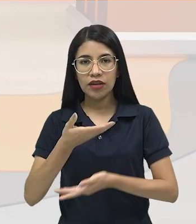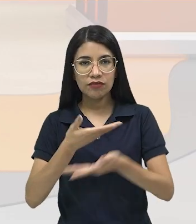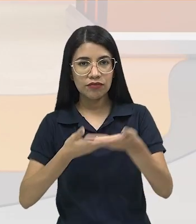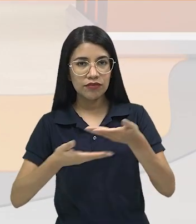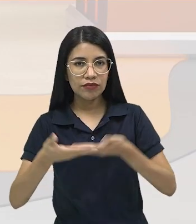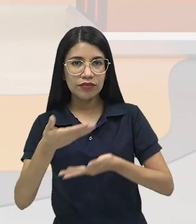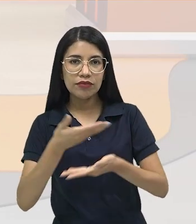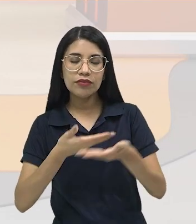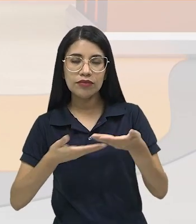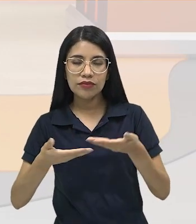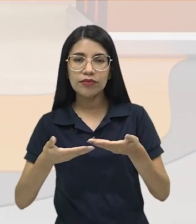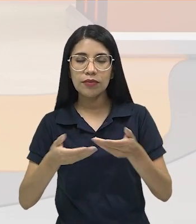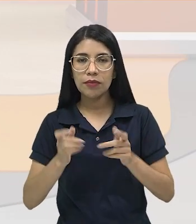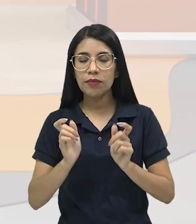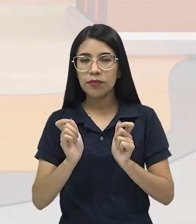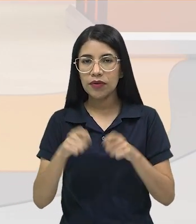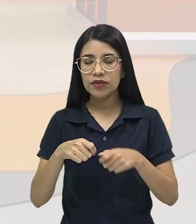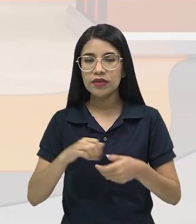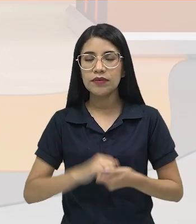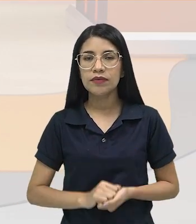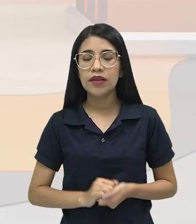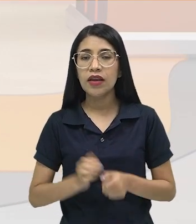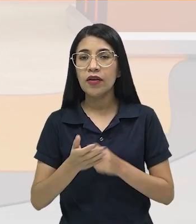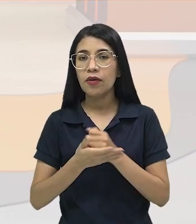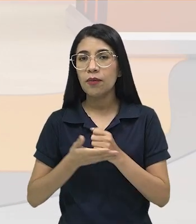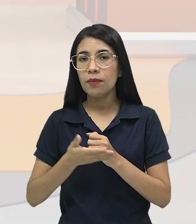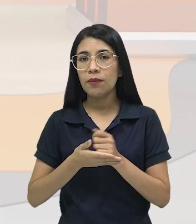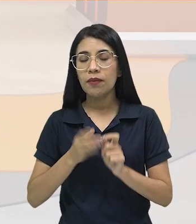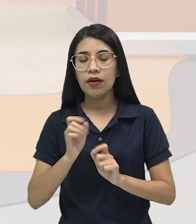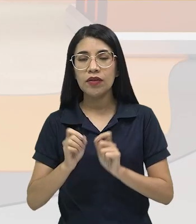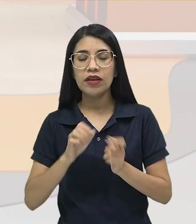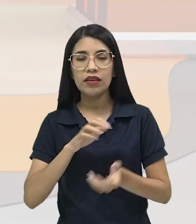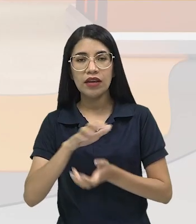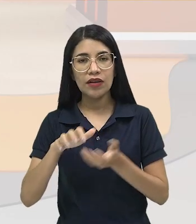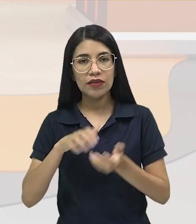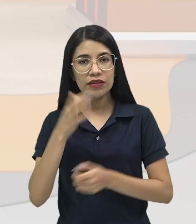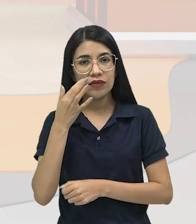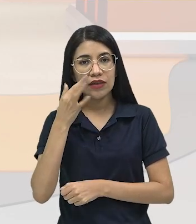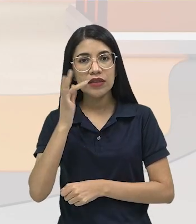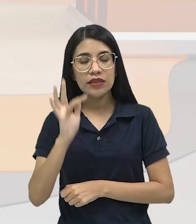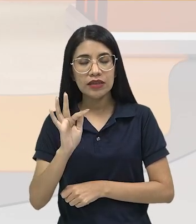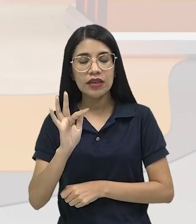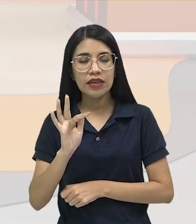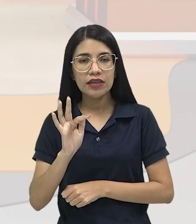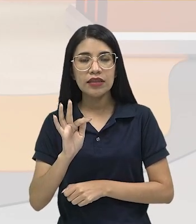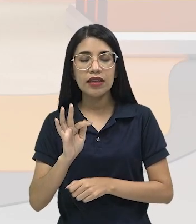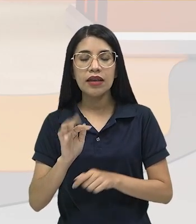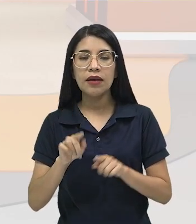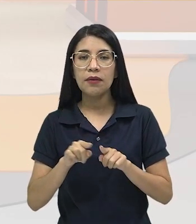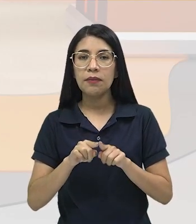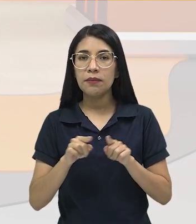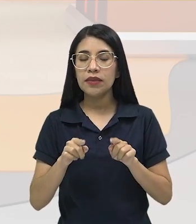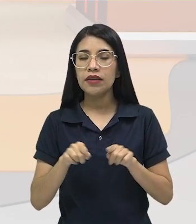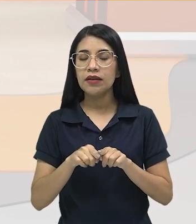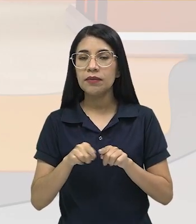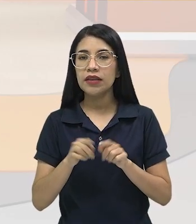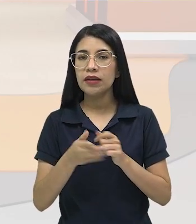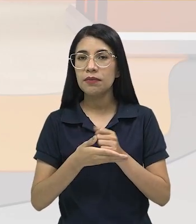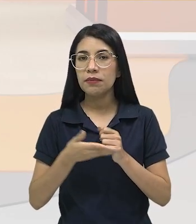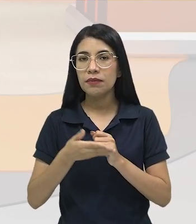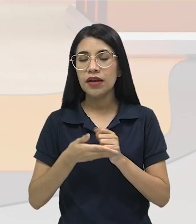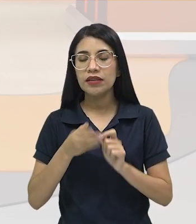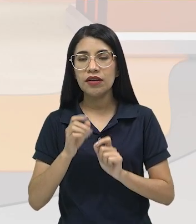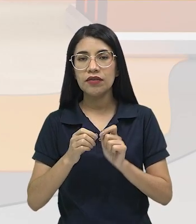entre etnicidades diferentes. Princípio que vem de onde? Revolução Francesa. Não propriamente da Revolução, mas principalmente das ideias